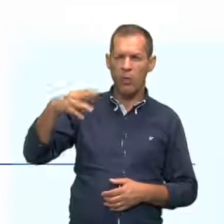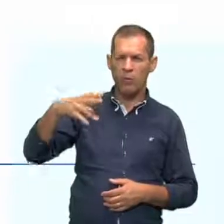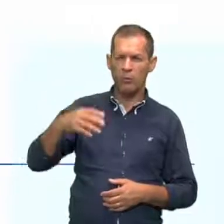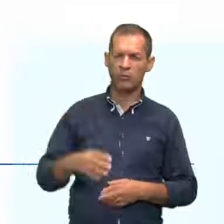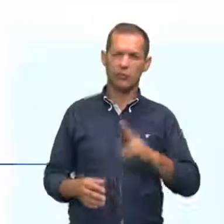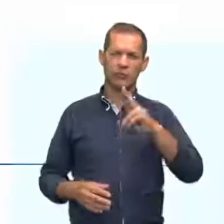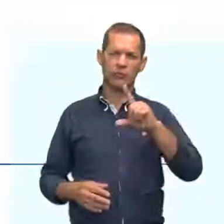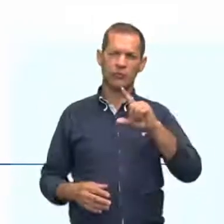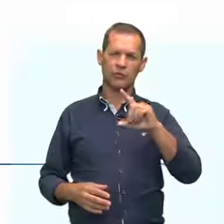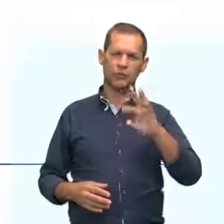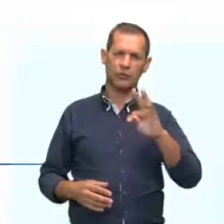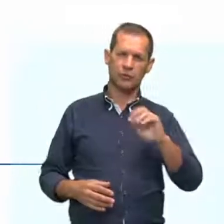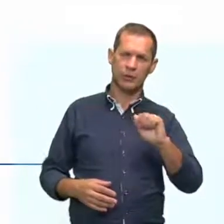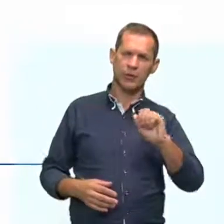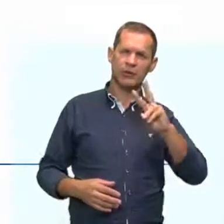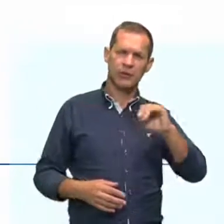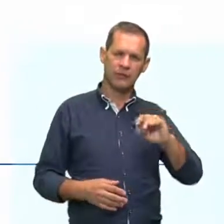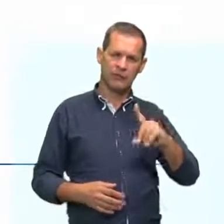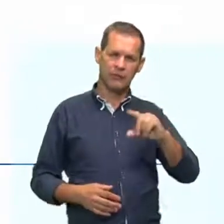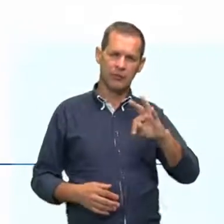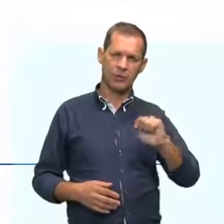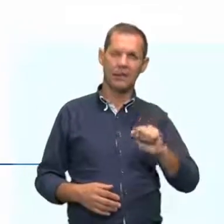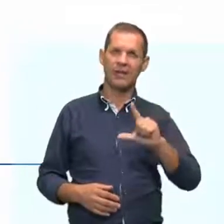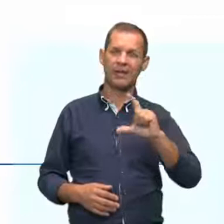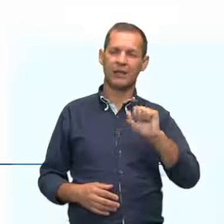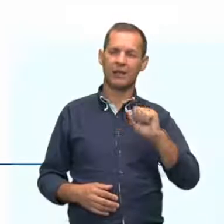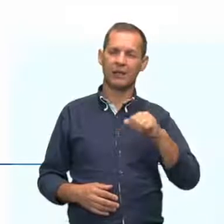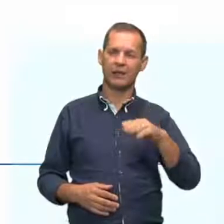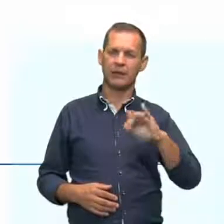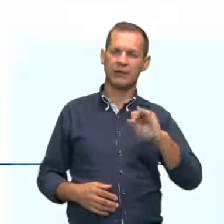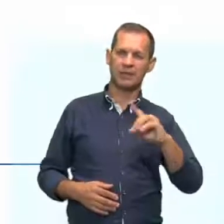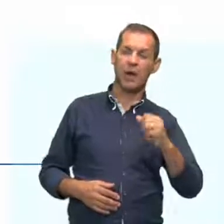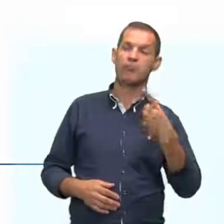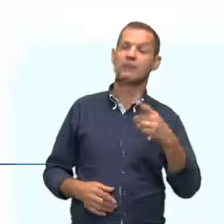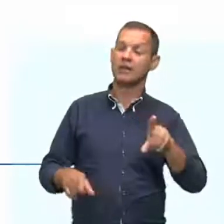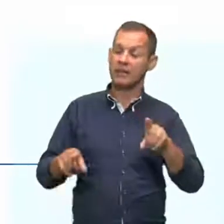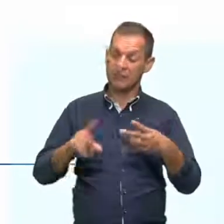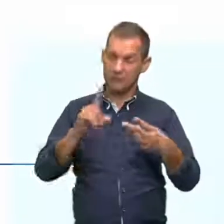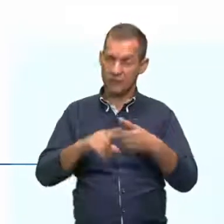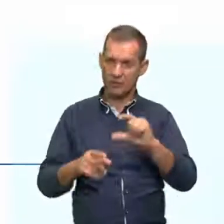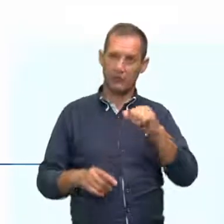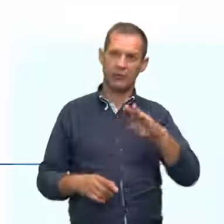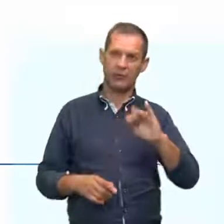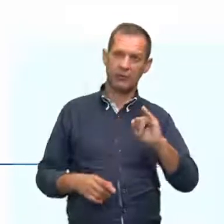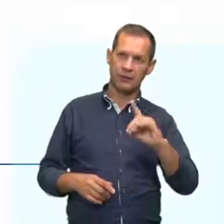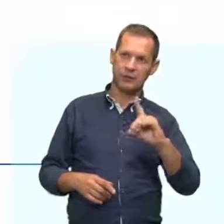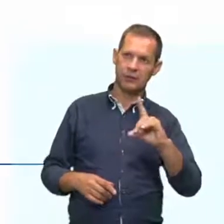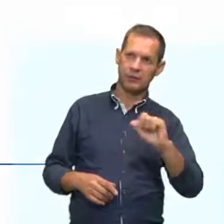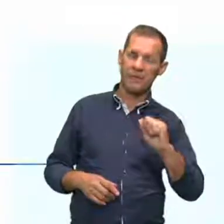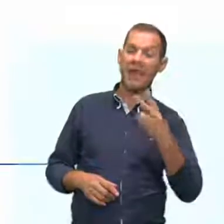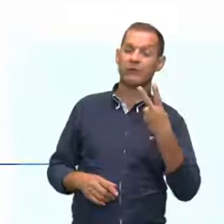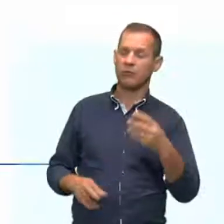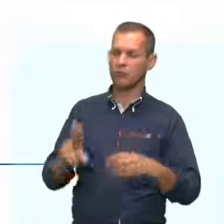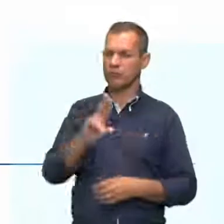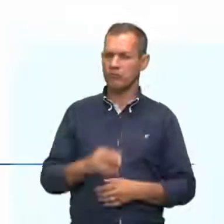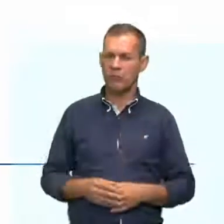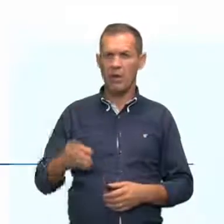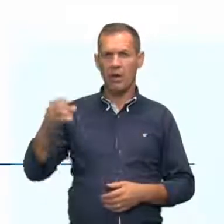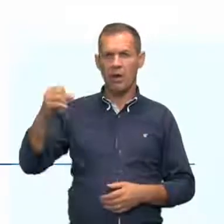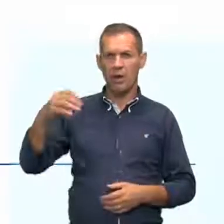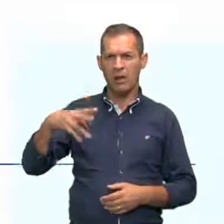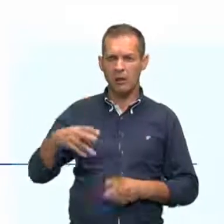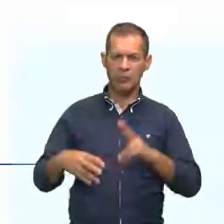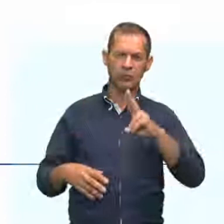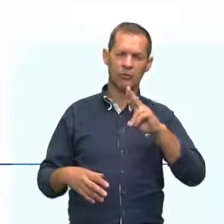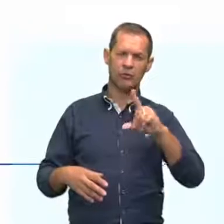onda lambda 1 e o outro lambda 2. Então, só quando você aplicar a luz ultravioleta